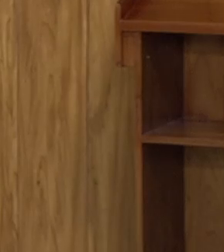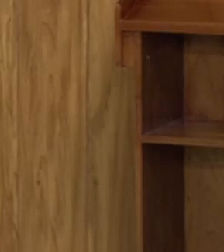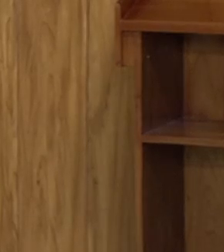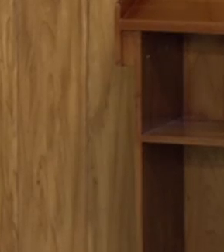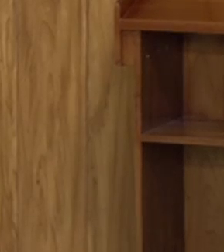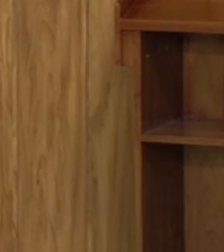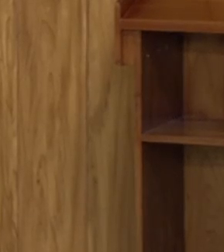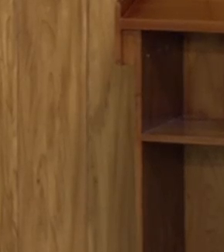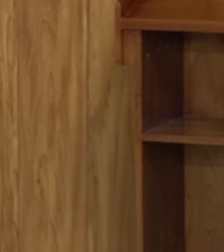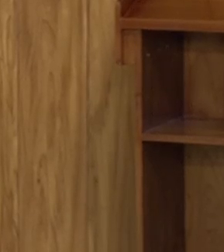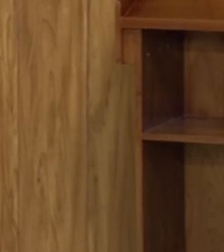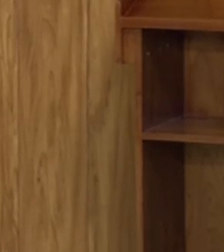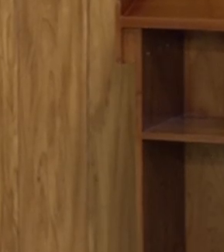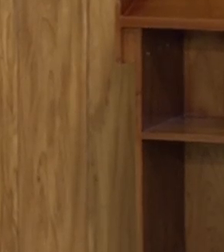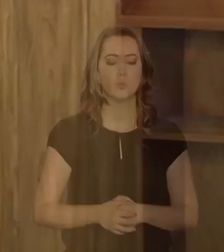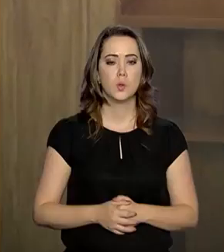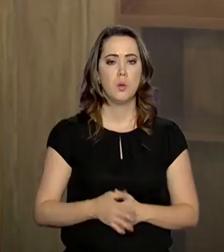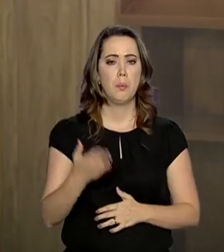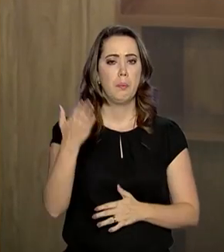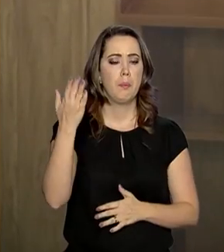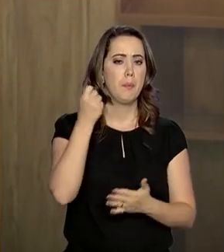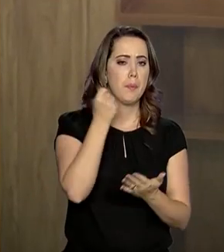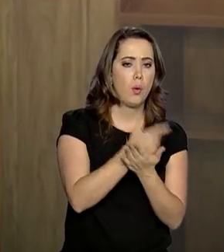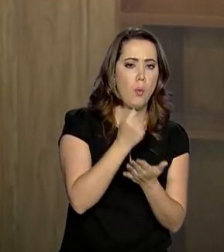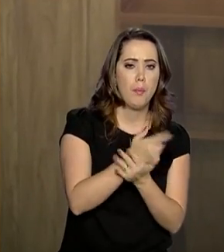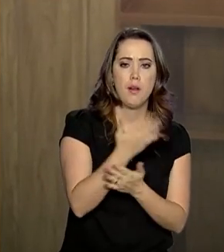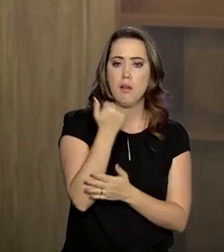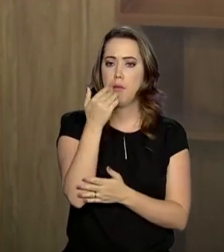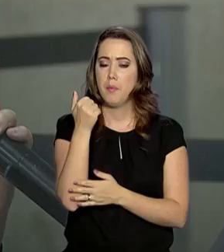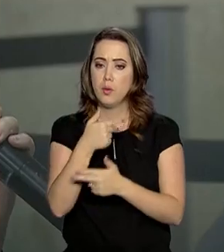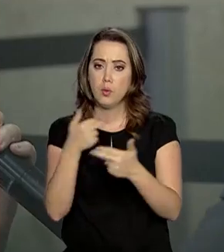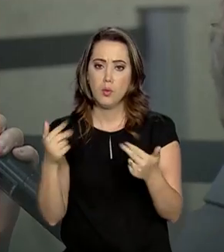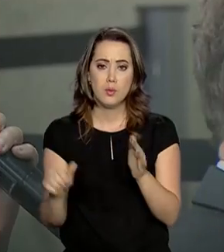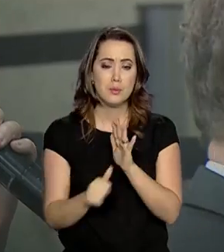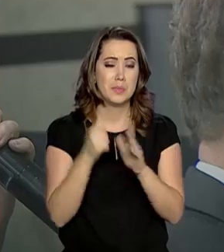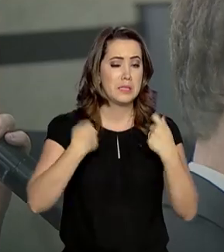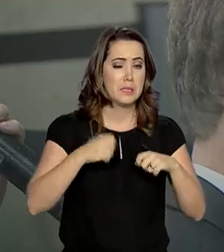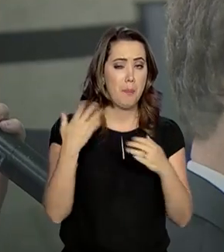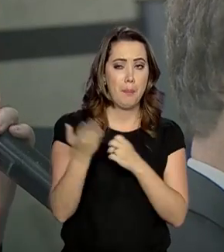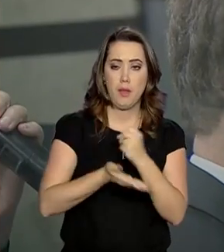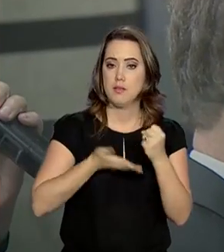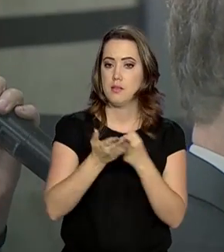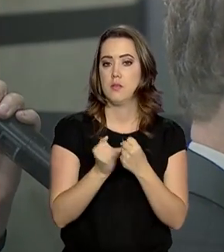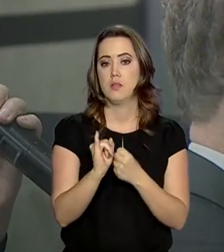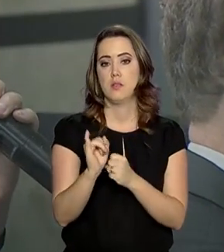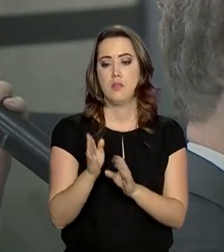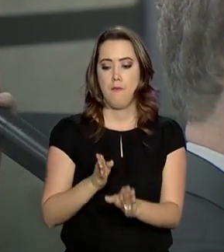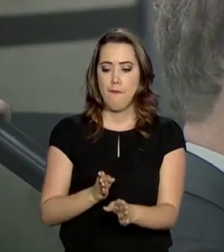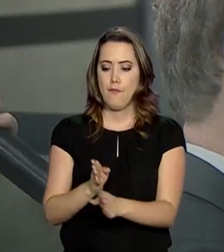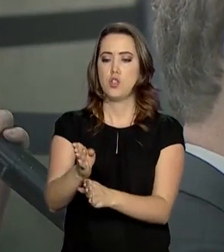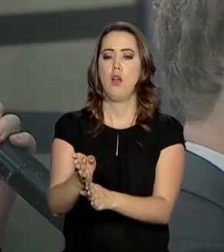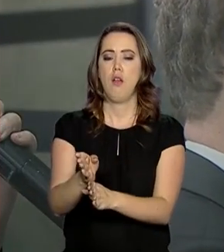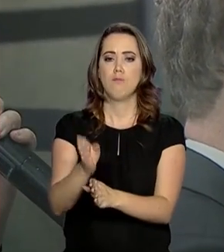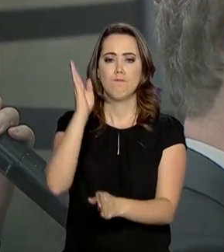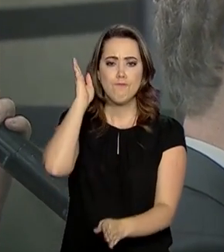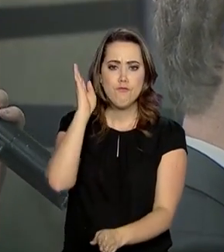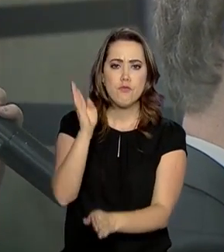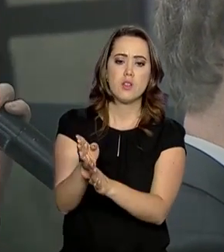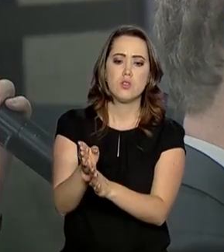estão vindo para o Brasil para comprar alimentos mantimentos eh de primeira necessidade também caso a fronteira seja fechada